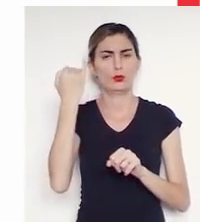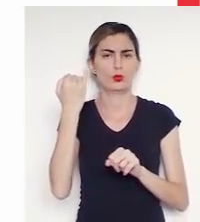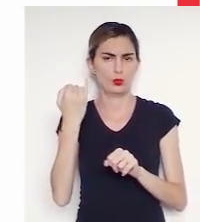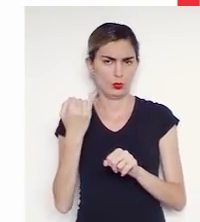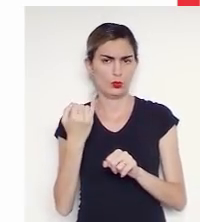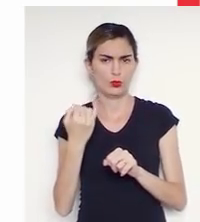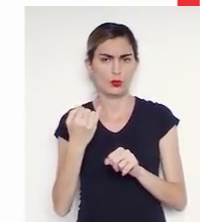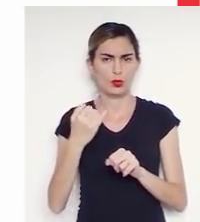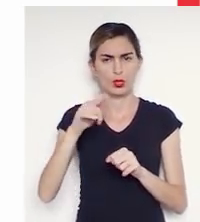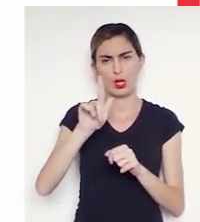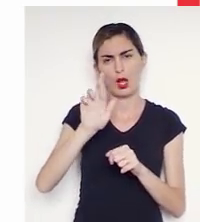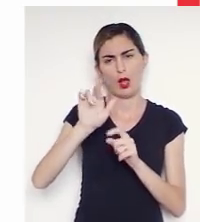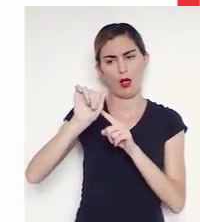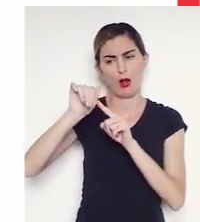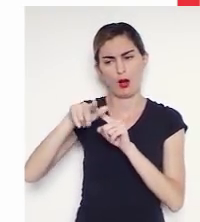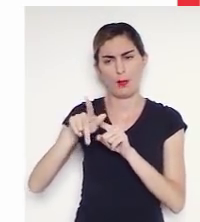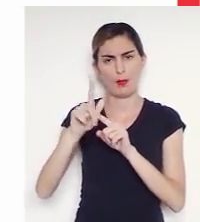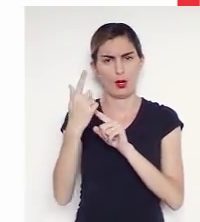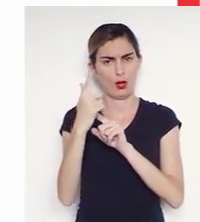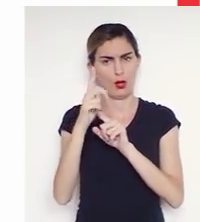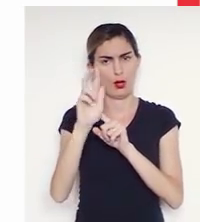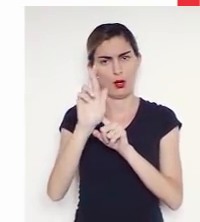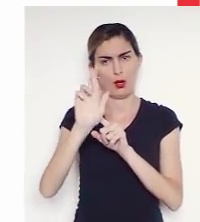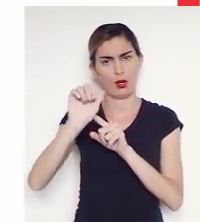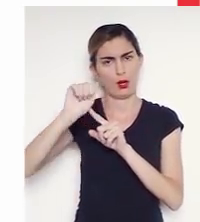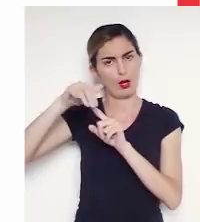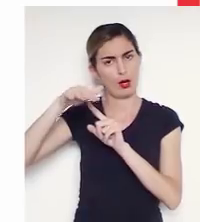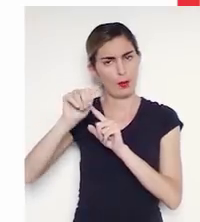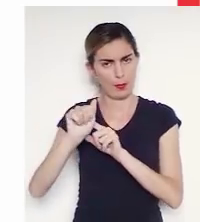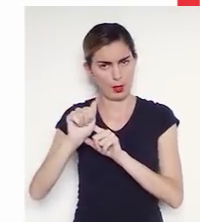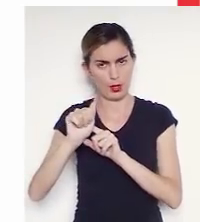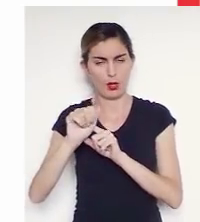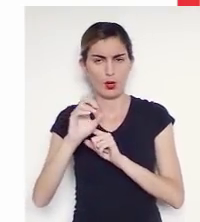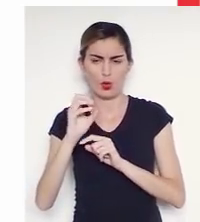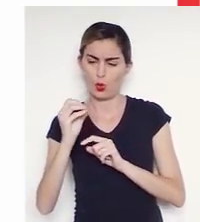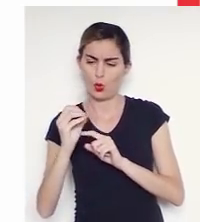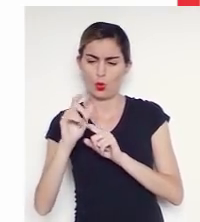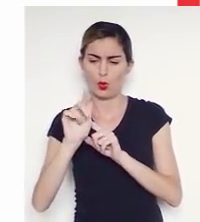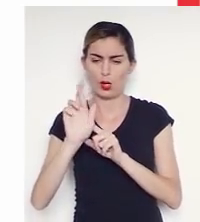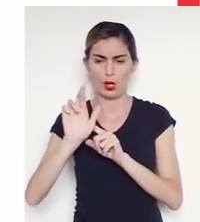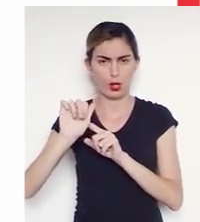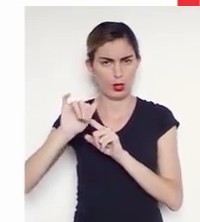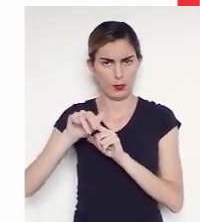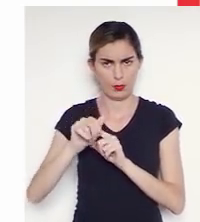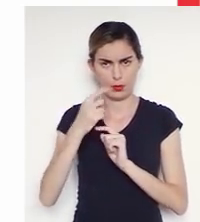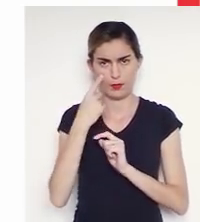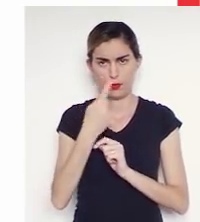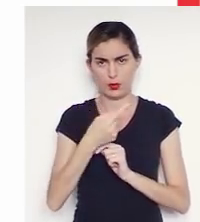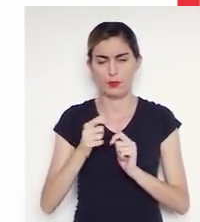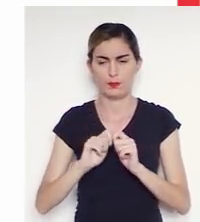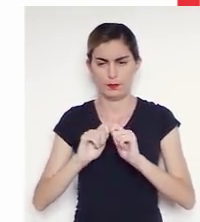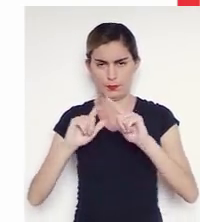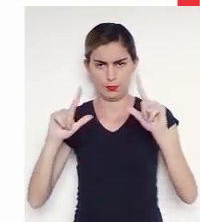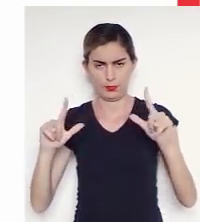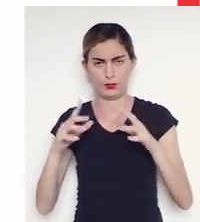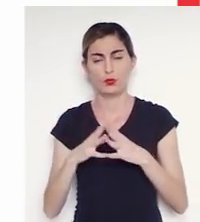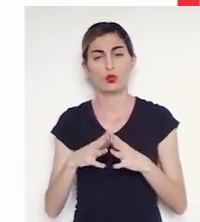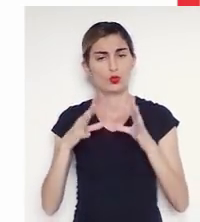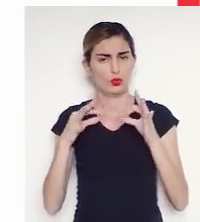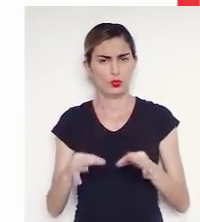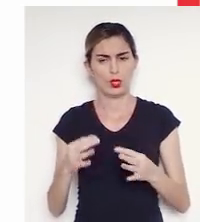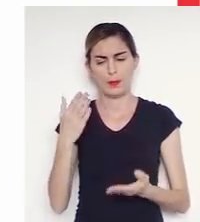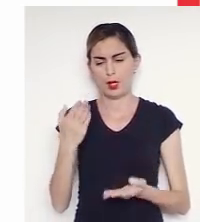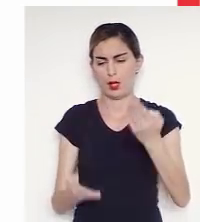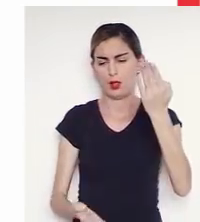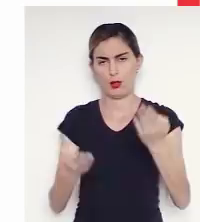é o grama. Não confunda com a grama, ok? Então eu coloquei aqui na telinha, pode dar uma olhada lá,